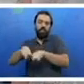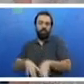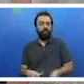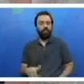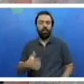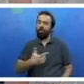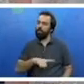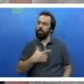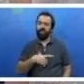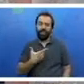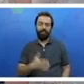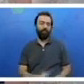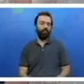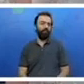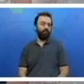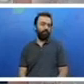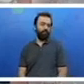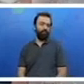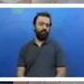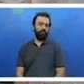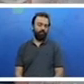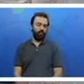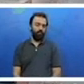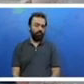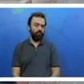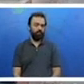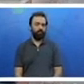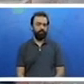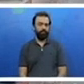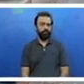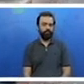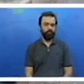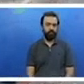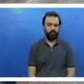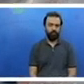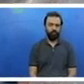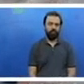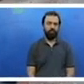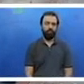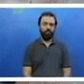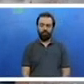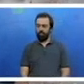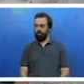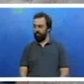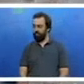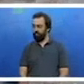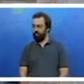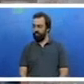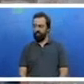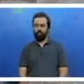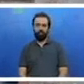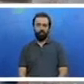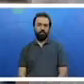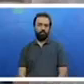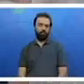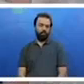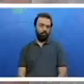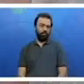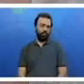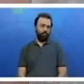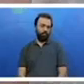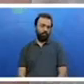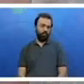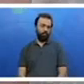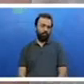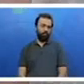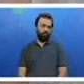proporcionais. Não é diretamente proporcional, não é inversamente proporcional, não proporcional, ok?